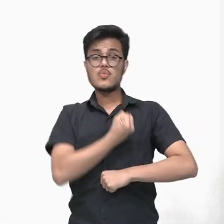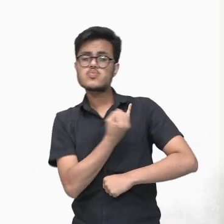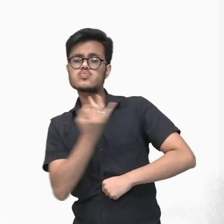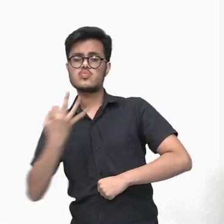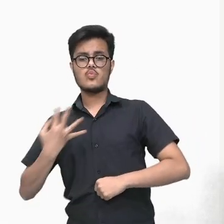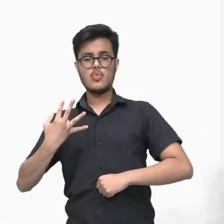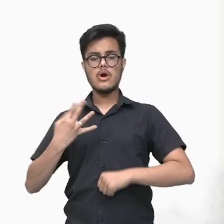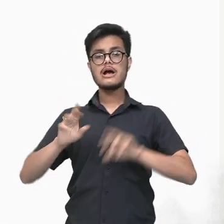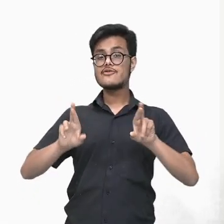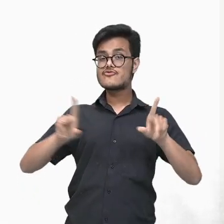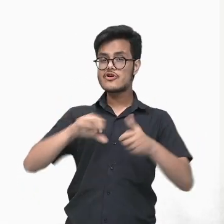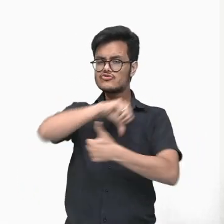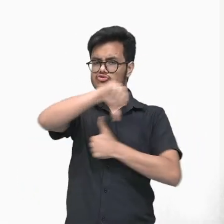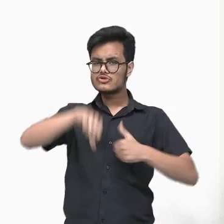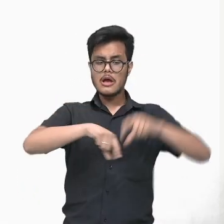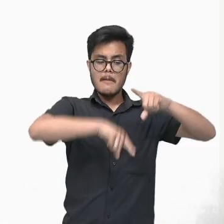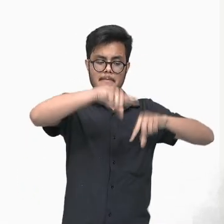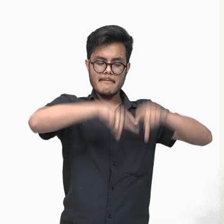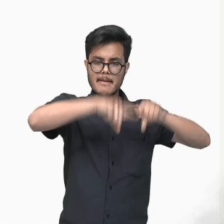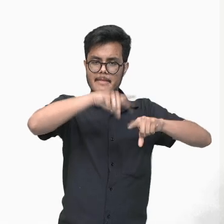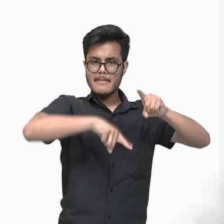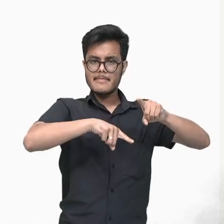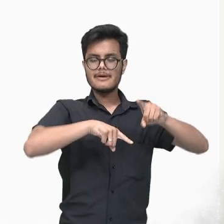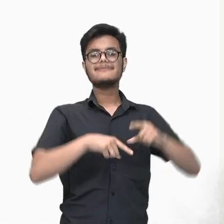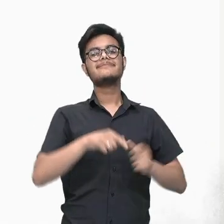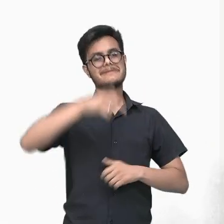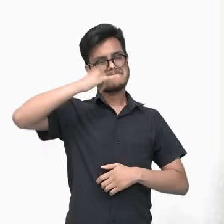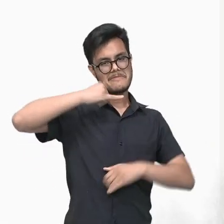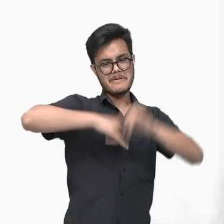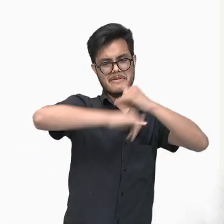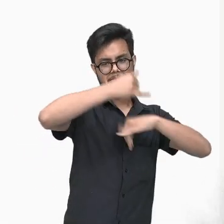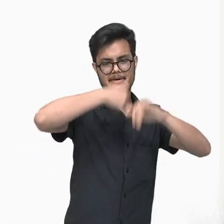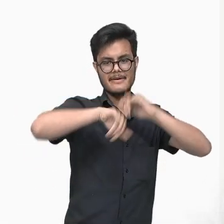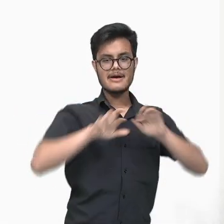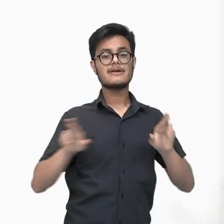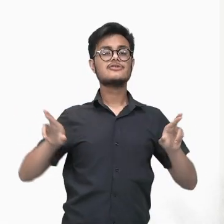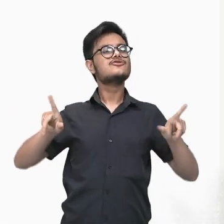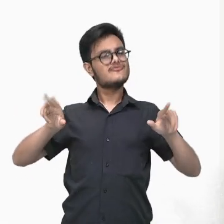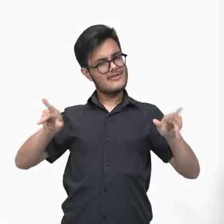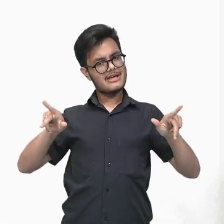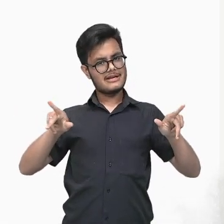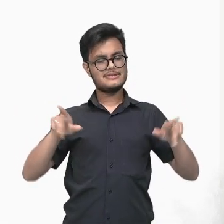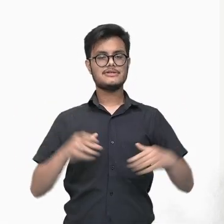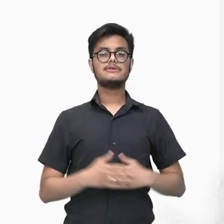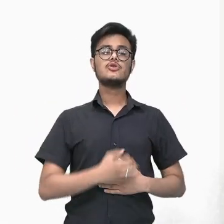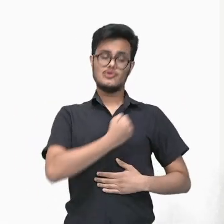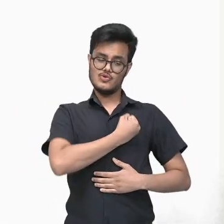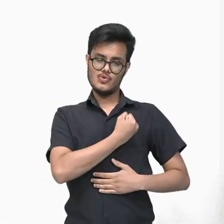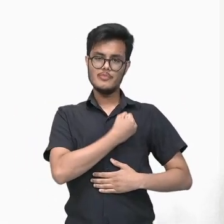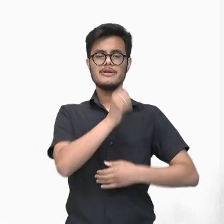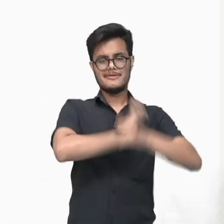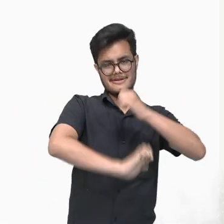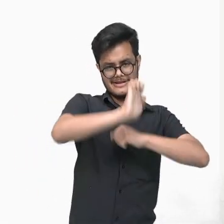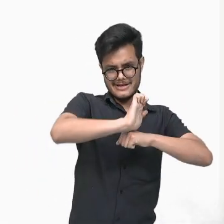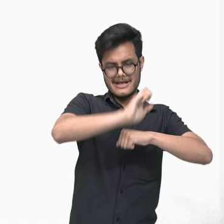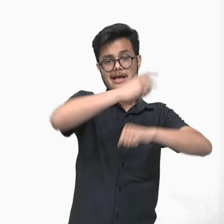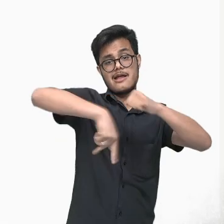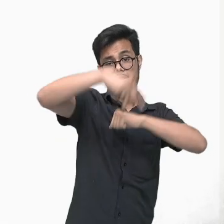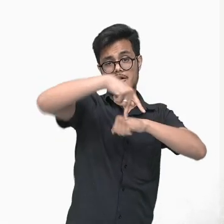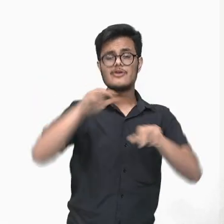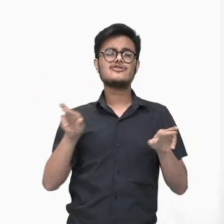elétrons desse corpo significa tornar diferentes o número de elétrons e o número de prótons do